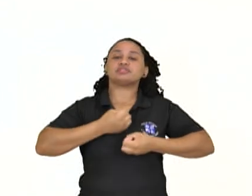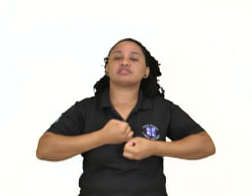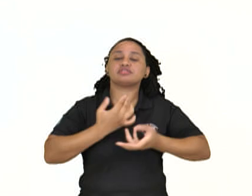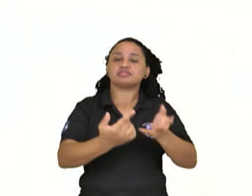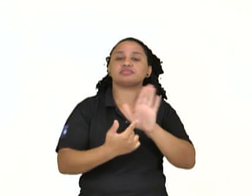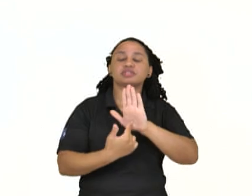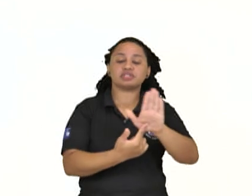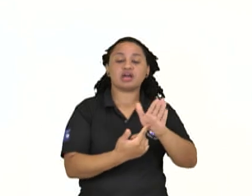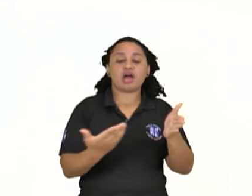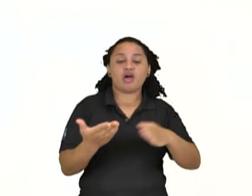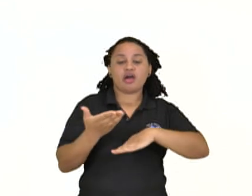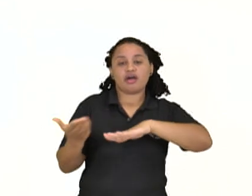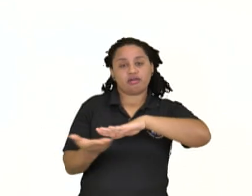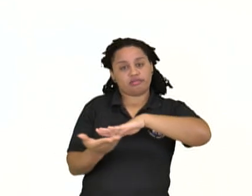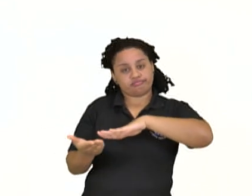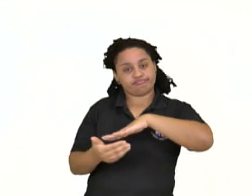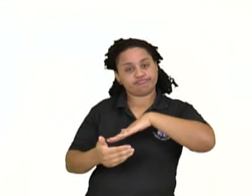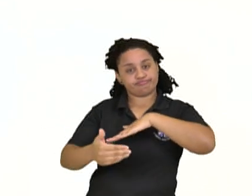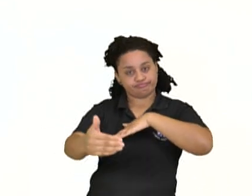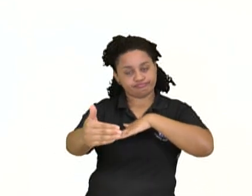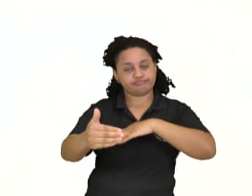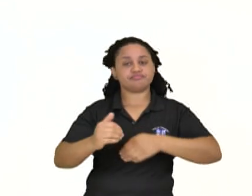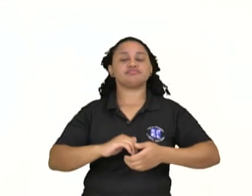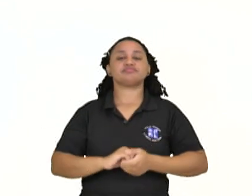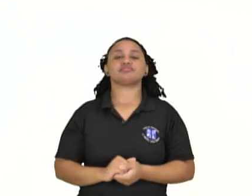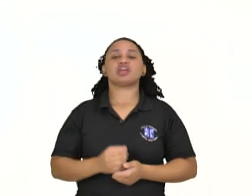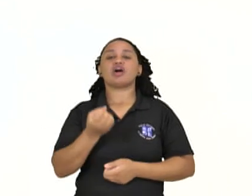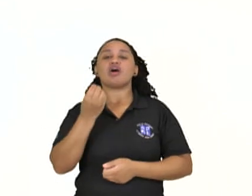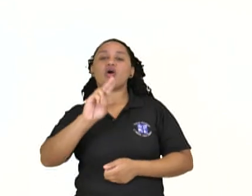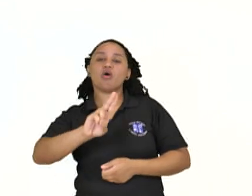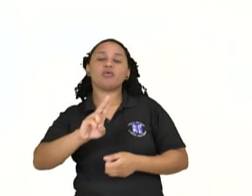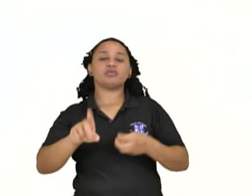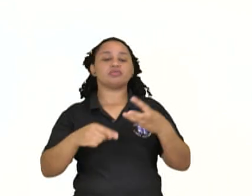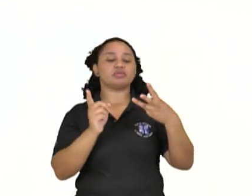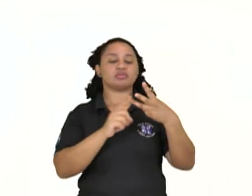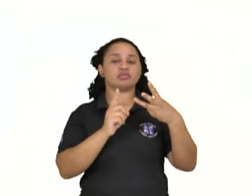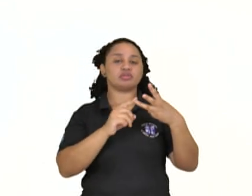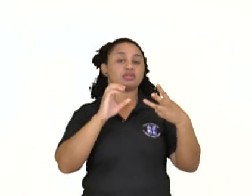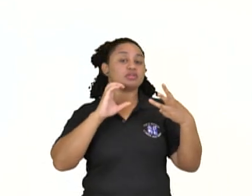mundo. O que que a gente tem representado ali nessas imagens?